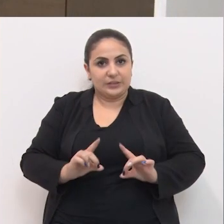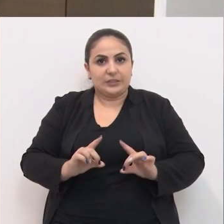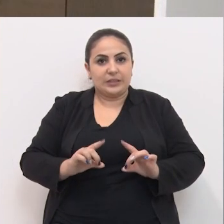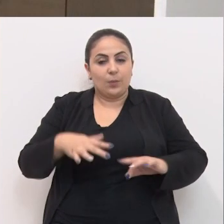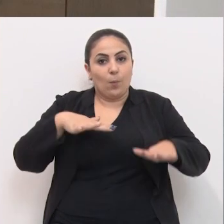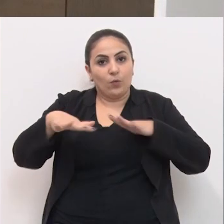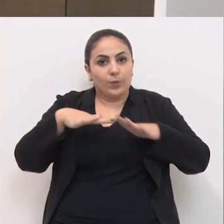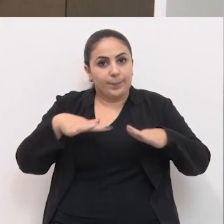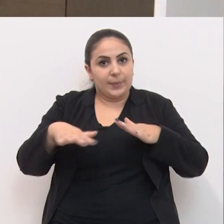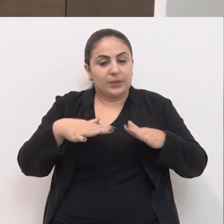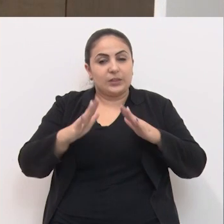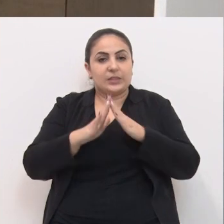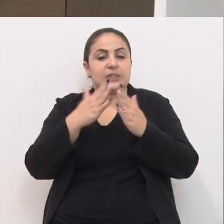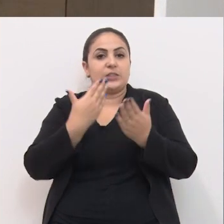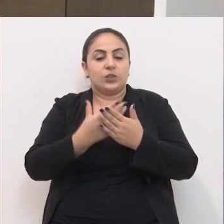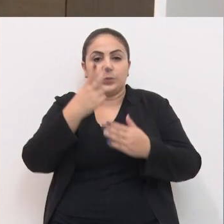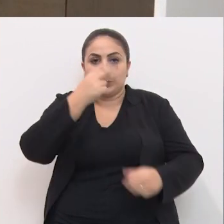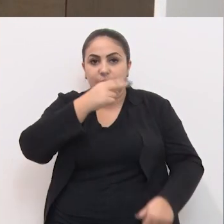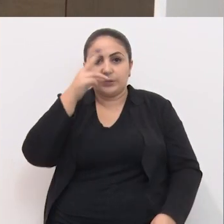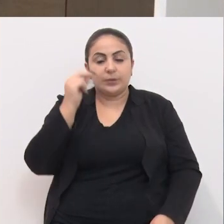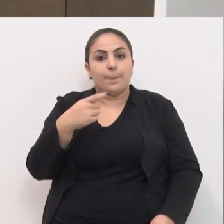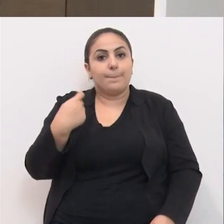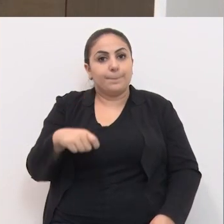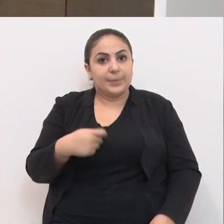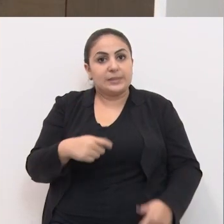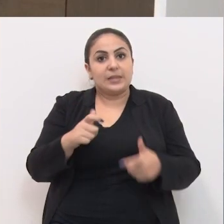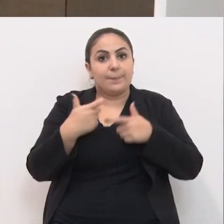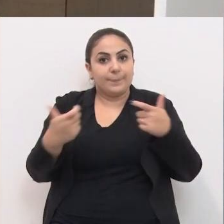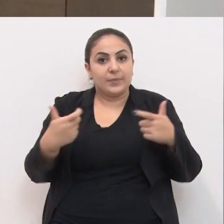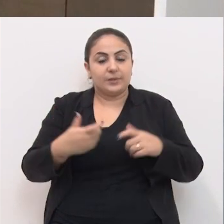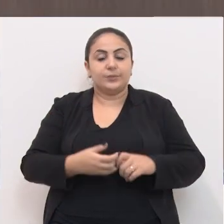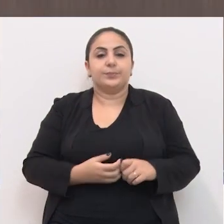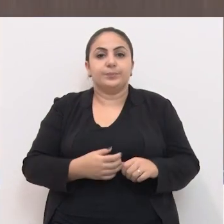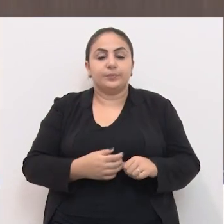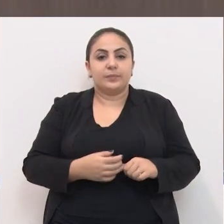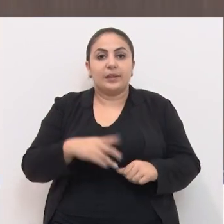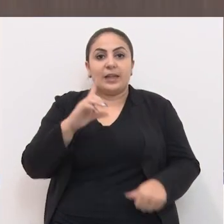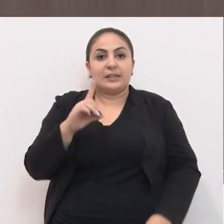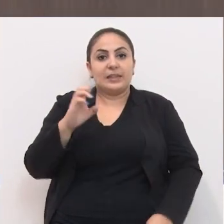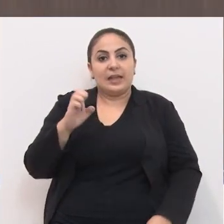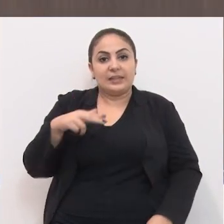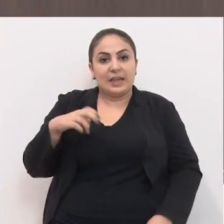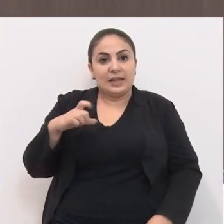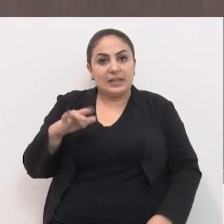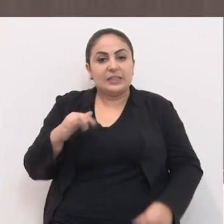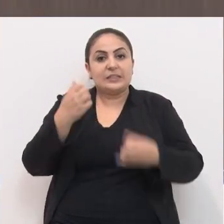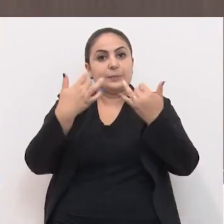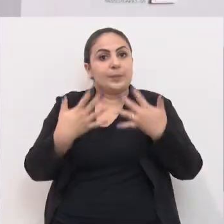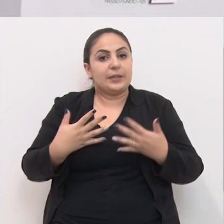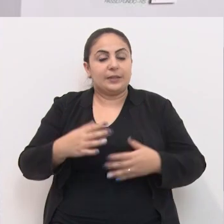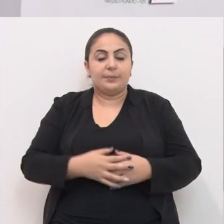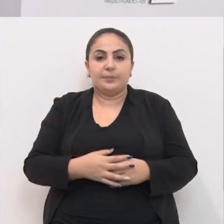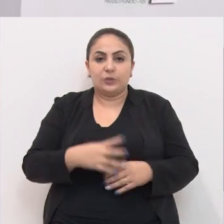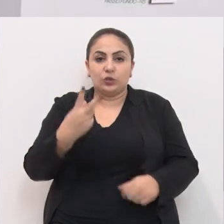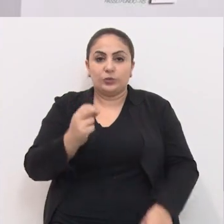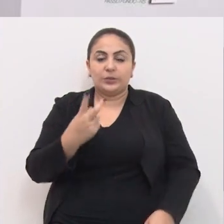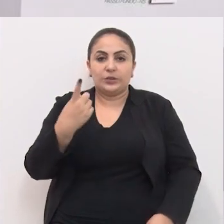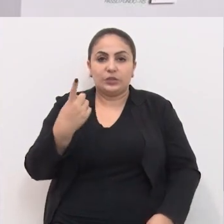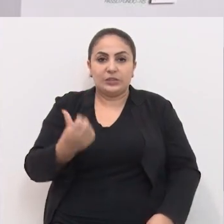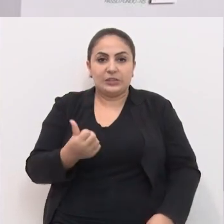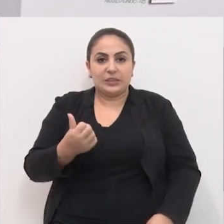que nós temos no município de Passo Fundo. E do vereador Pedro Danelli, o plenário aprovou a alteração de um artigo de uma lei